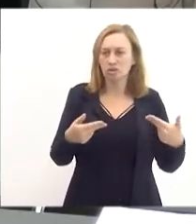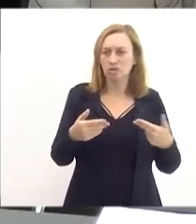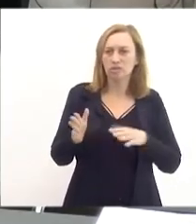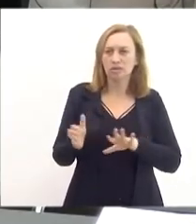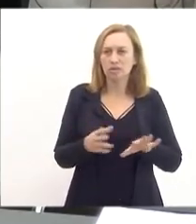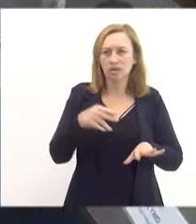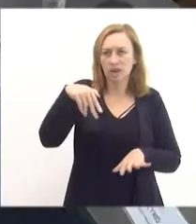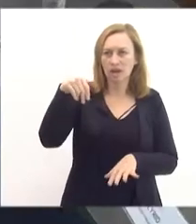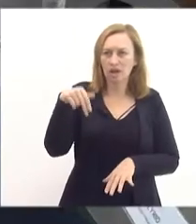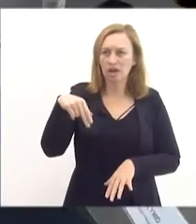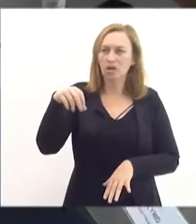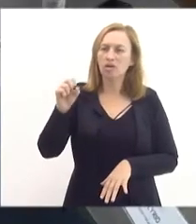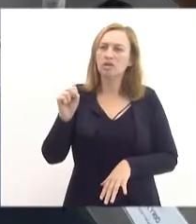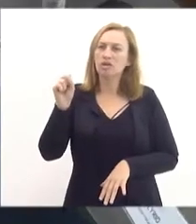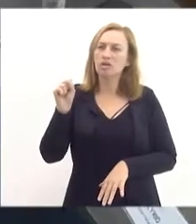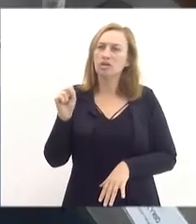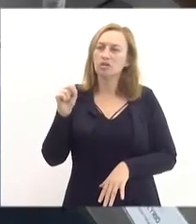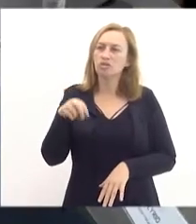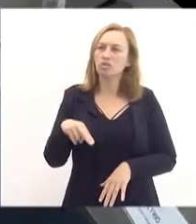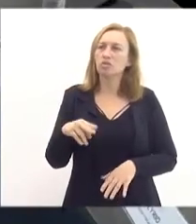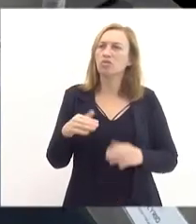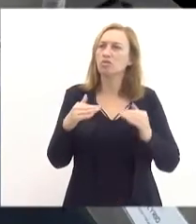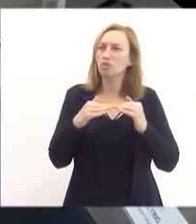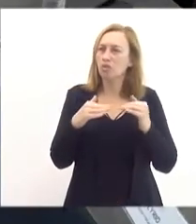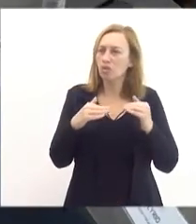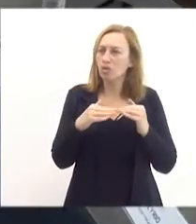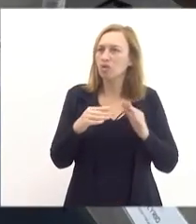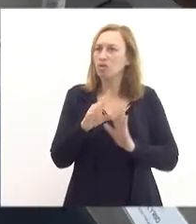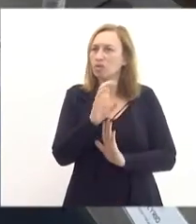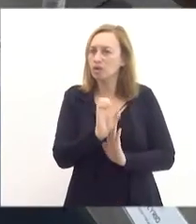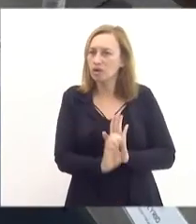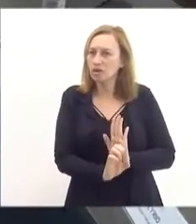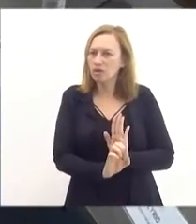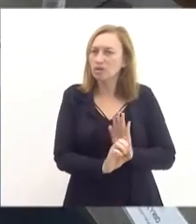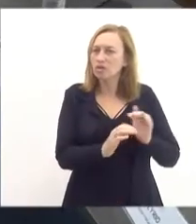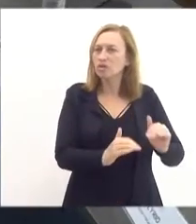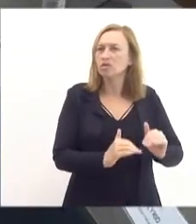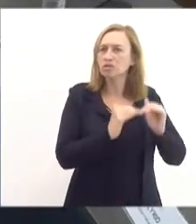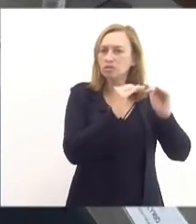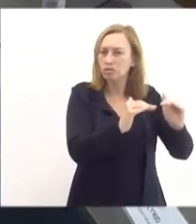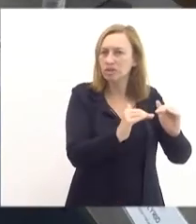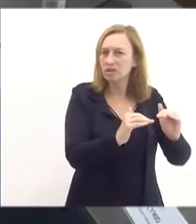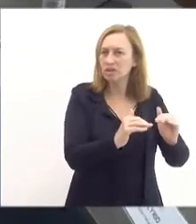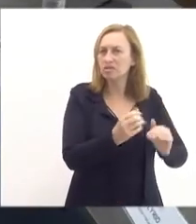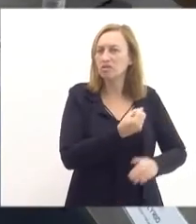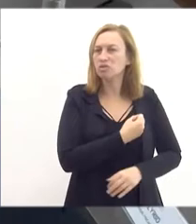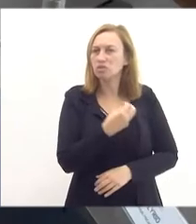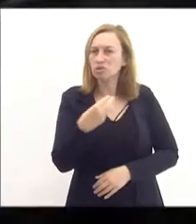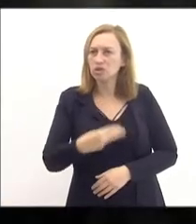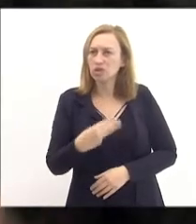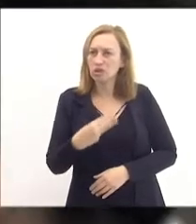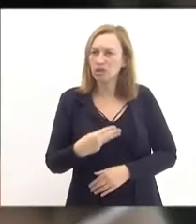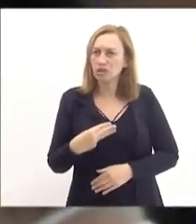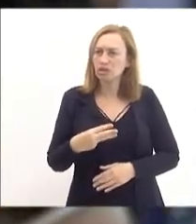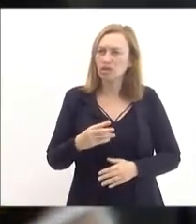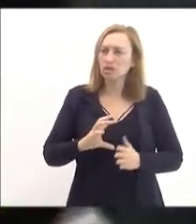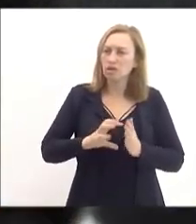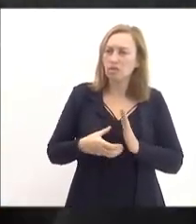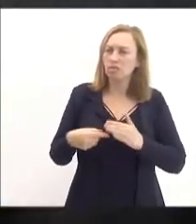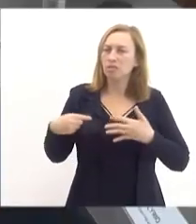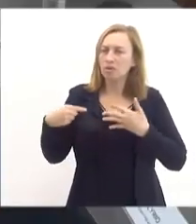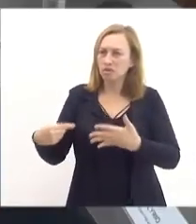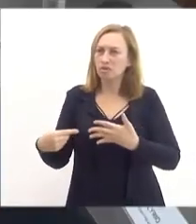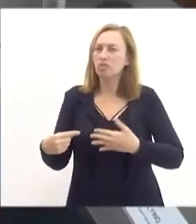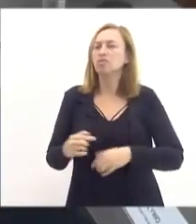agradeço. O Nelson concorda com a emenda supressiva 3, da bancada de 3/4 do